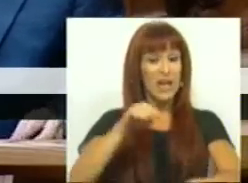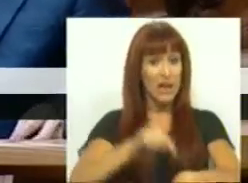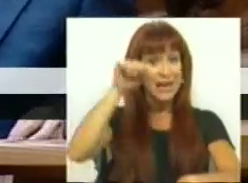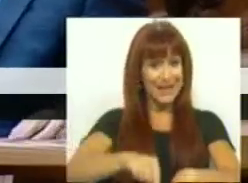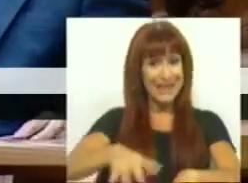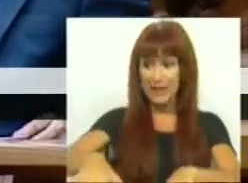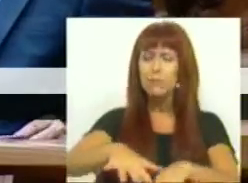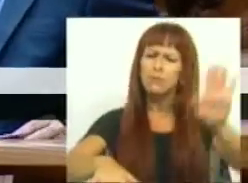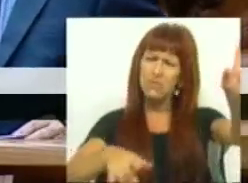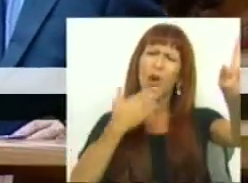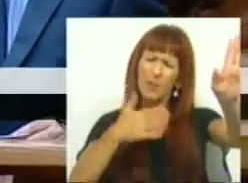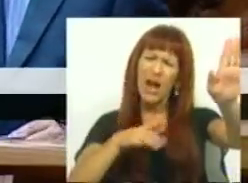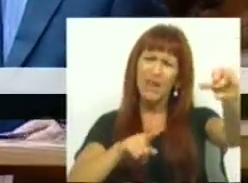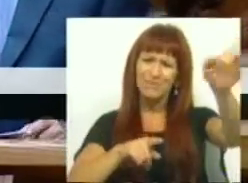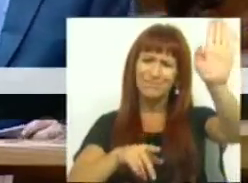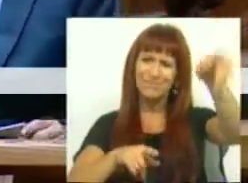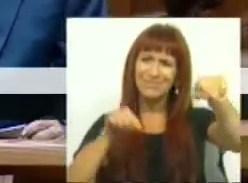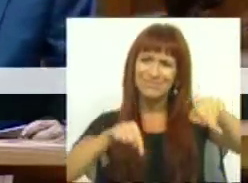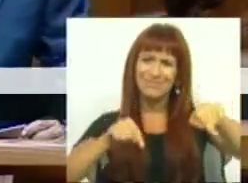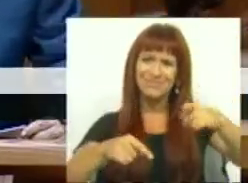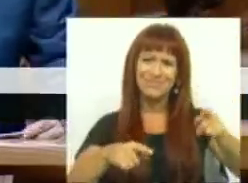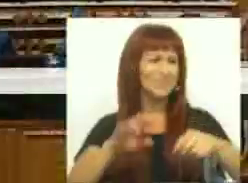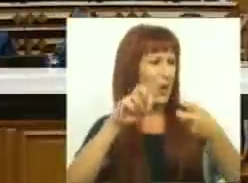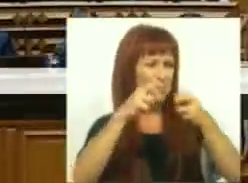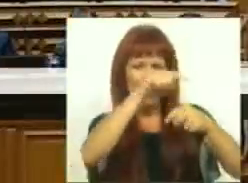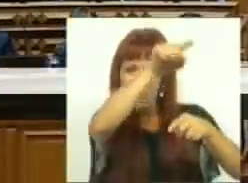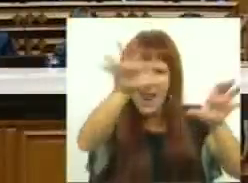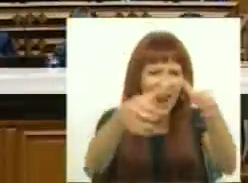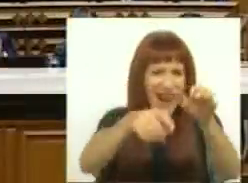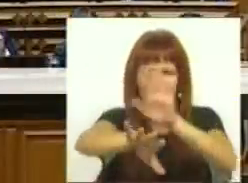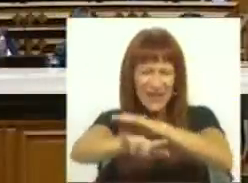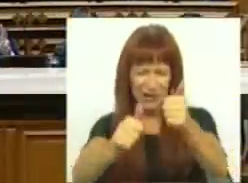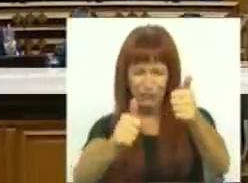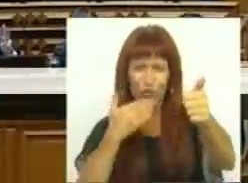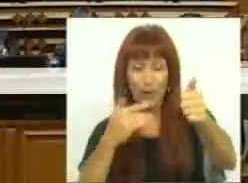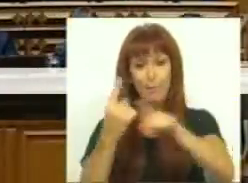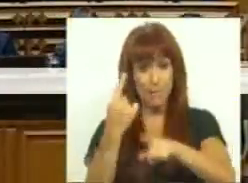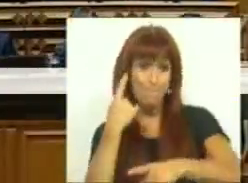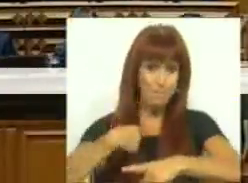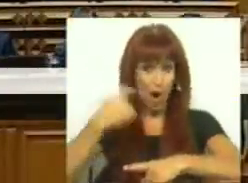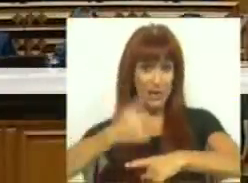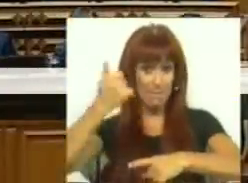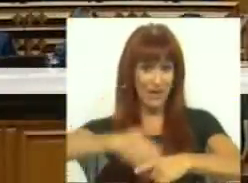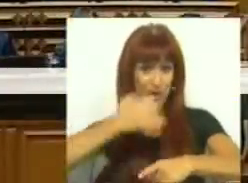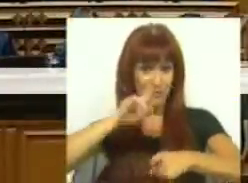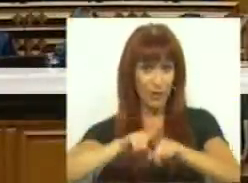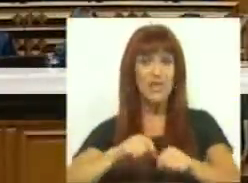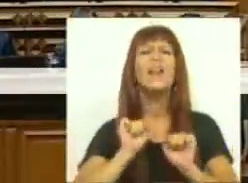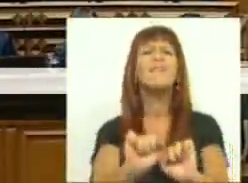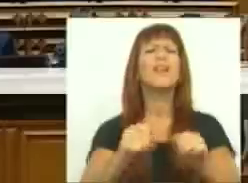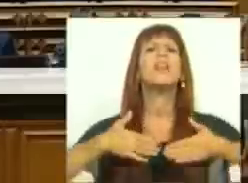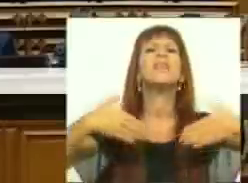é neste, Sr. Presidente, eu agradeço até a perturbação das bancadas da direita, porque mostra bem o que significa a